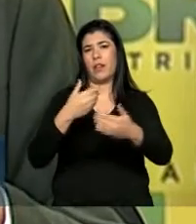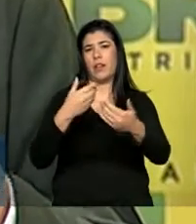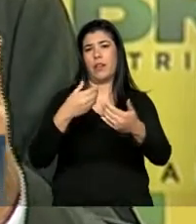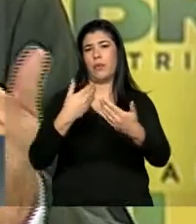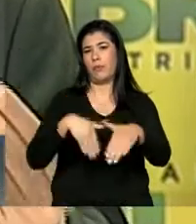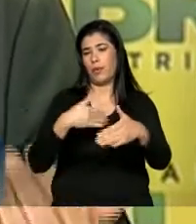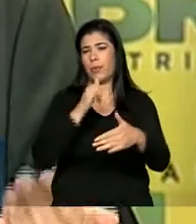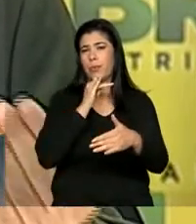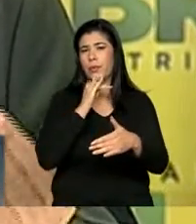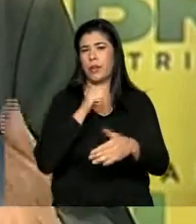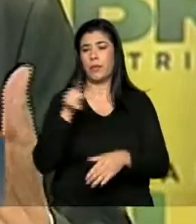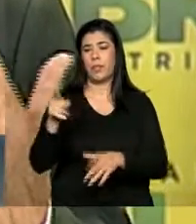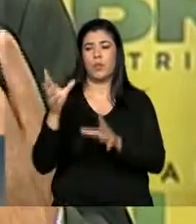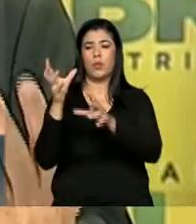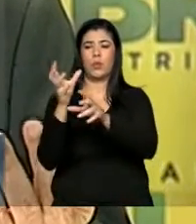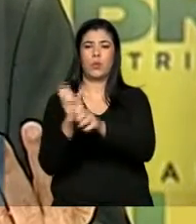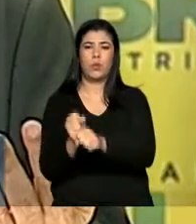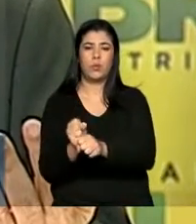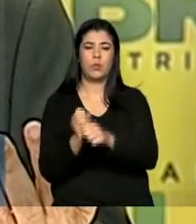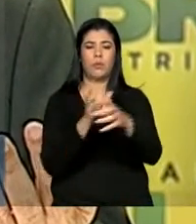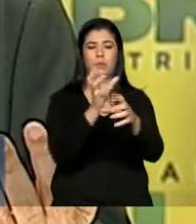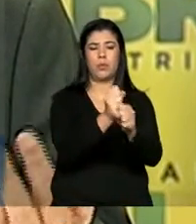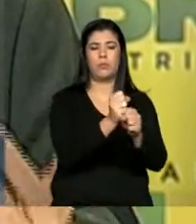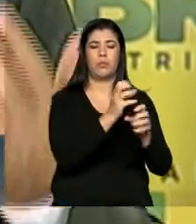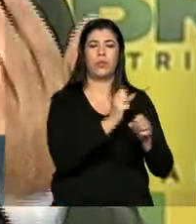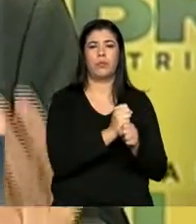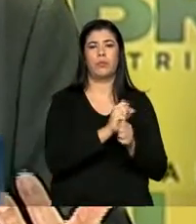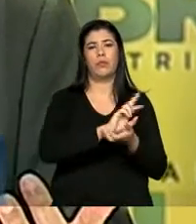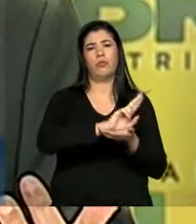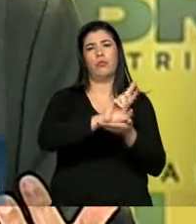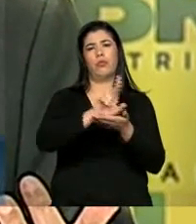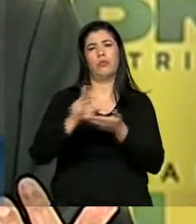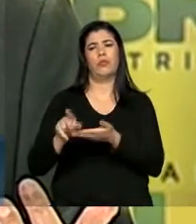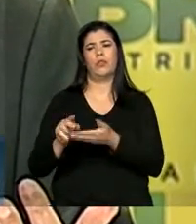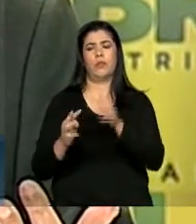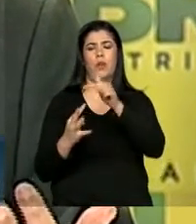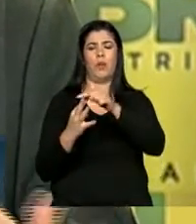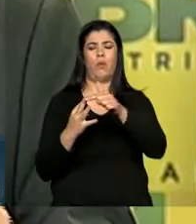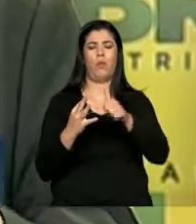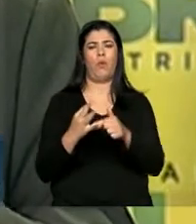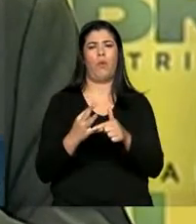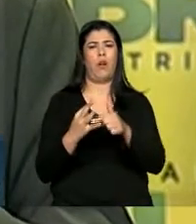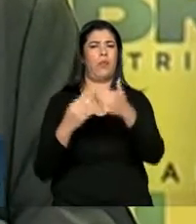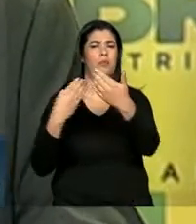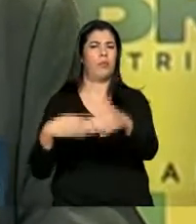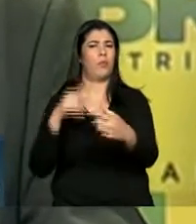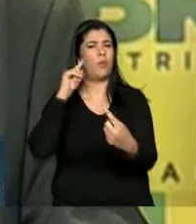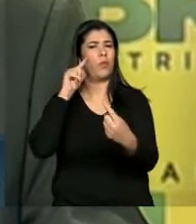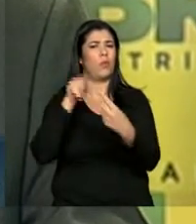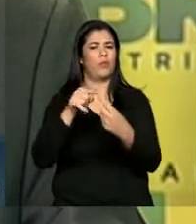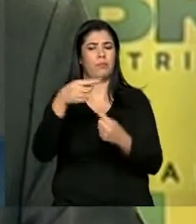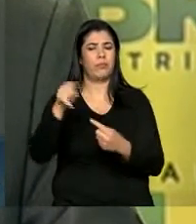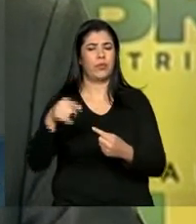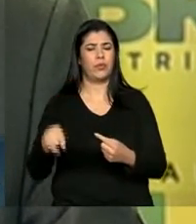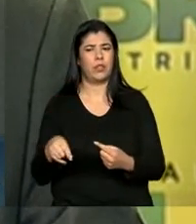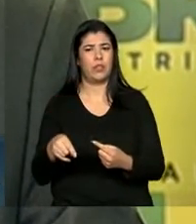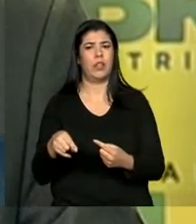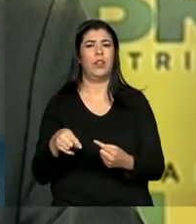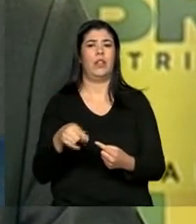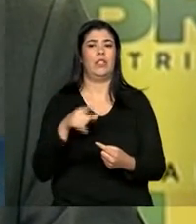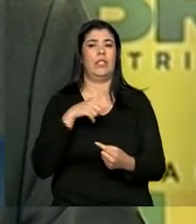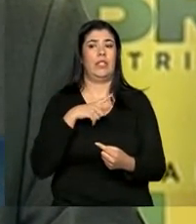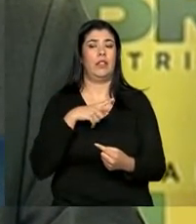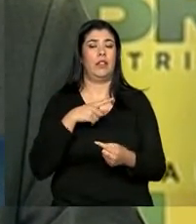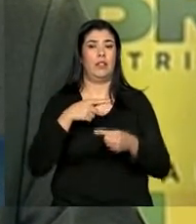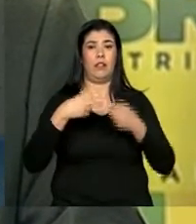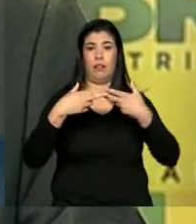5 notas, outro grupo somou, difícil entender por quê, as 4 objetivas. Então, esse ano, nós estamos dizendo, olha, há um